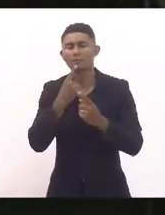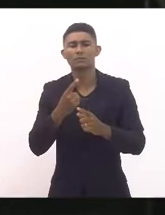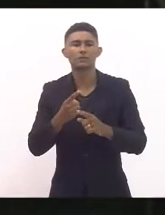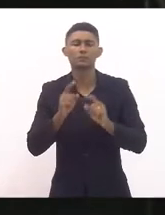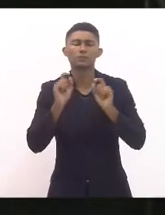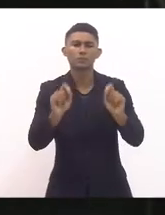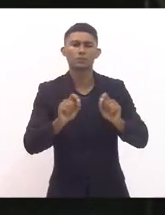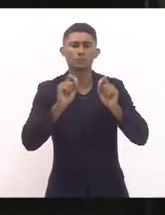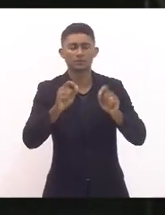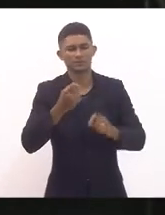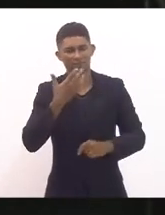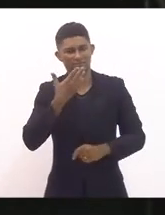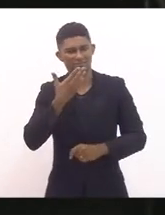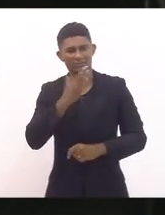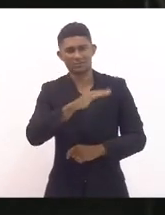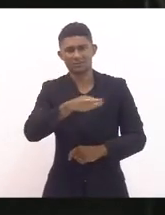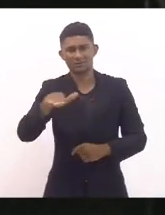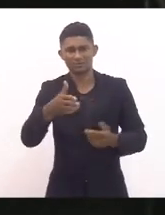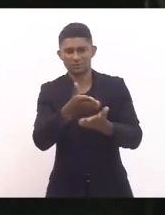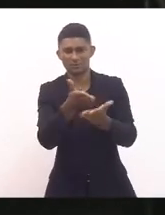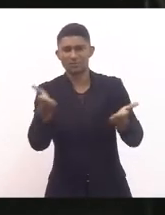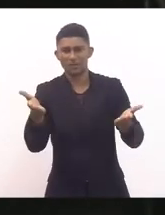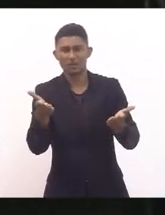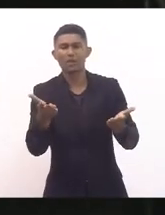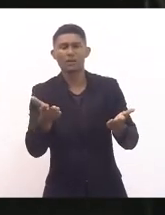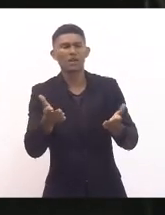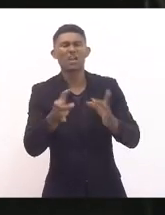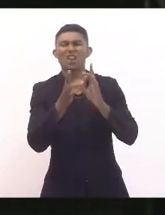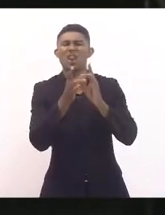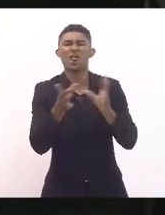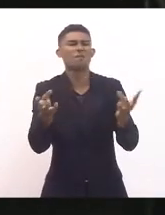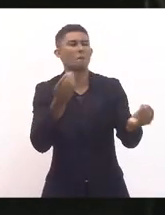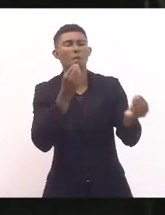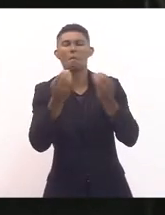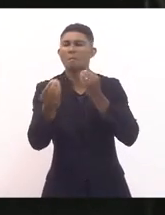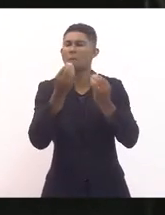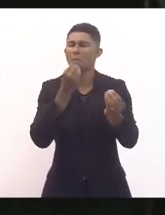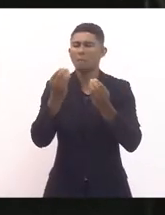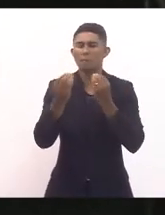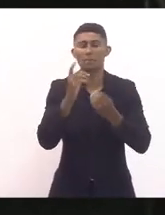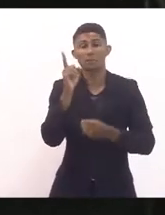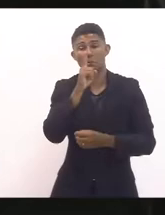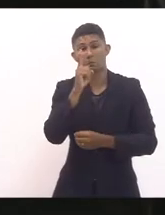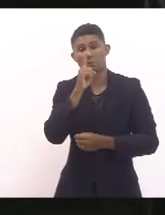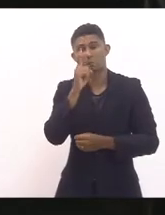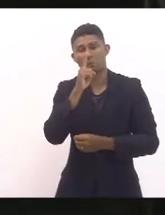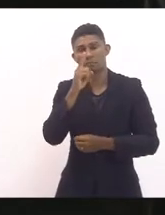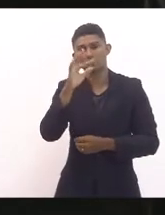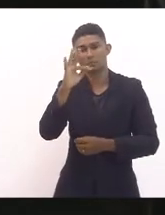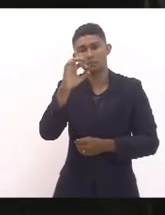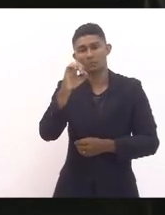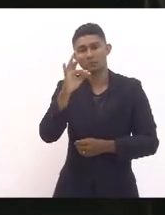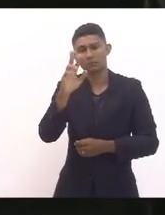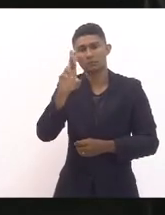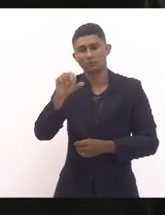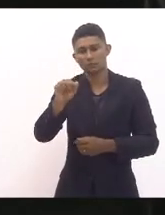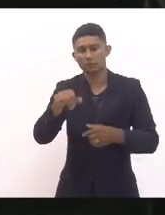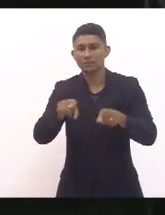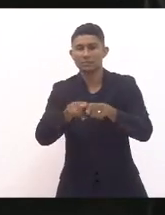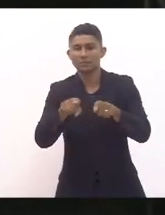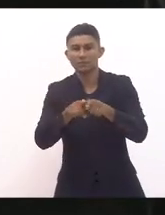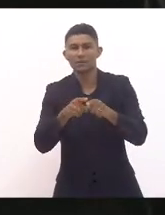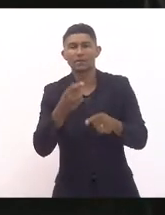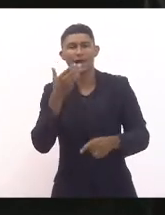crianças continuem consumindo aqueles biscoitos fofuras, aquelas guloseimas todas, tudo com açúcar,